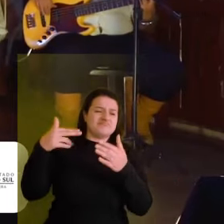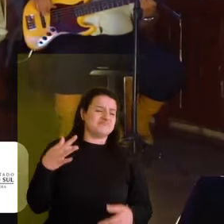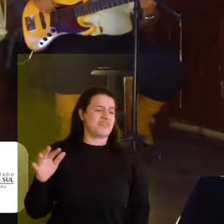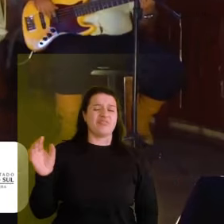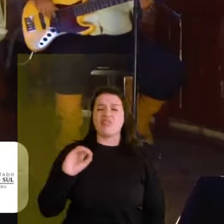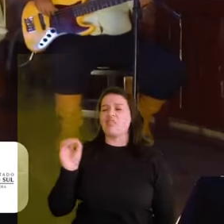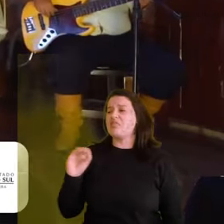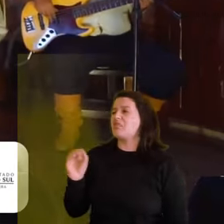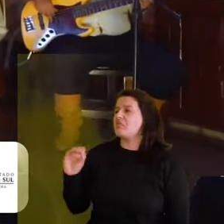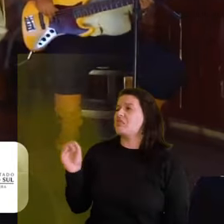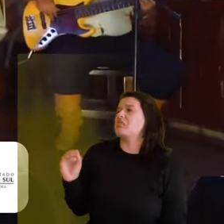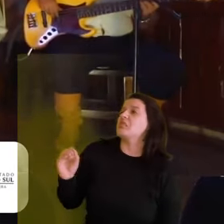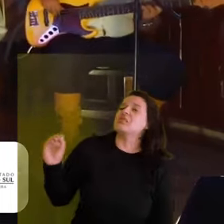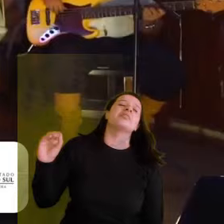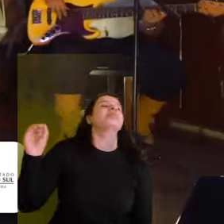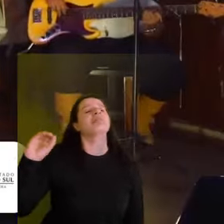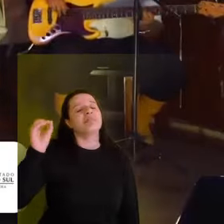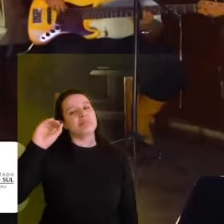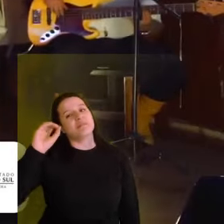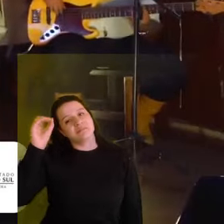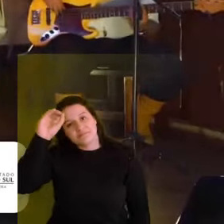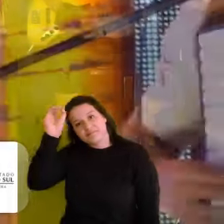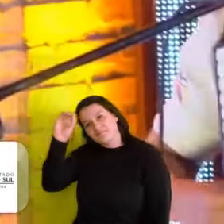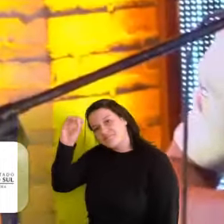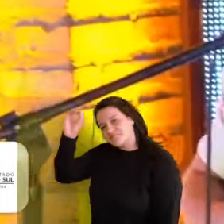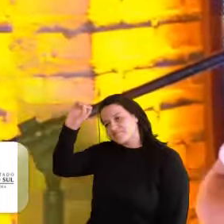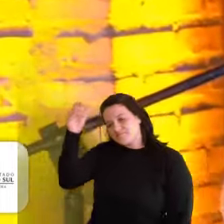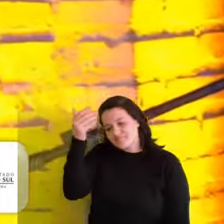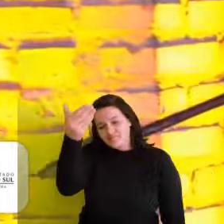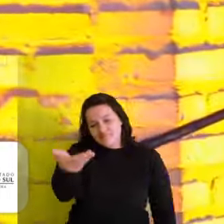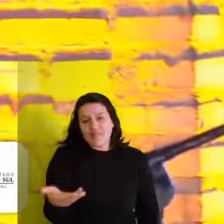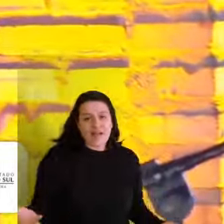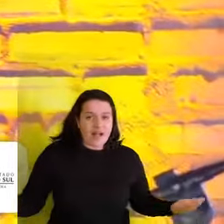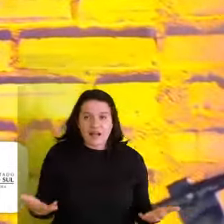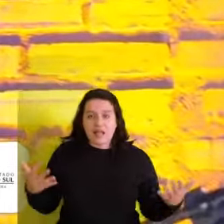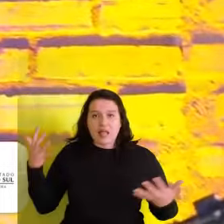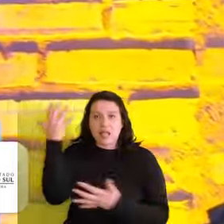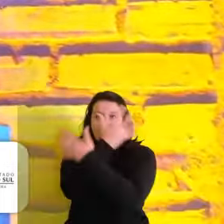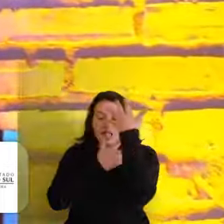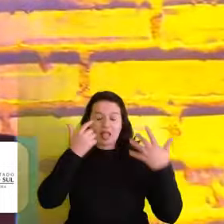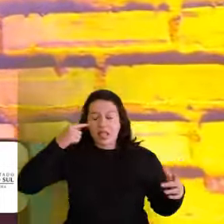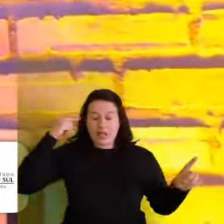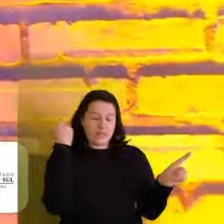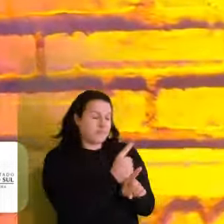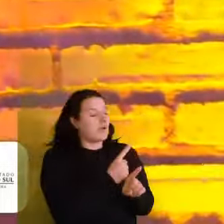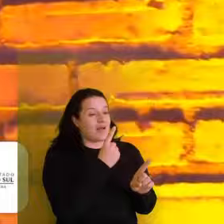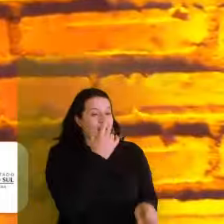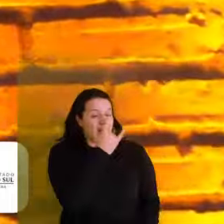não doeu. Me perdi quando logo te vi, me apaixonei, devo